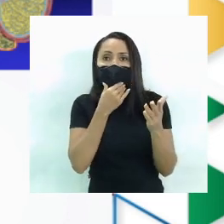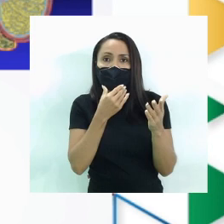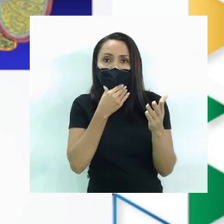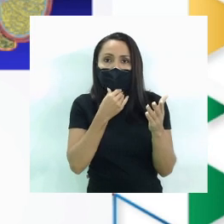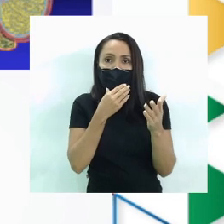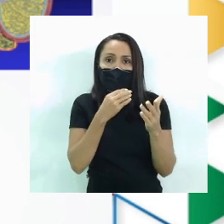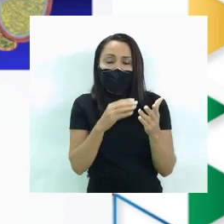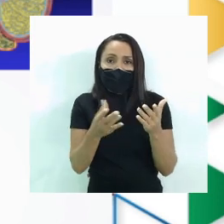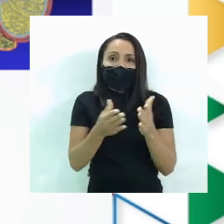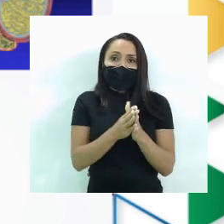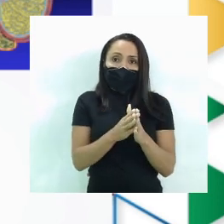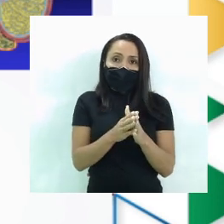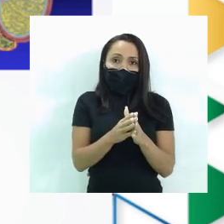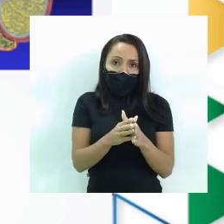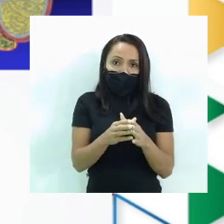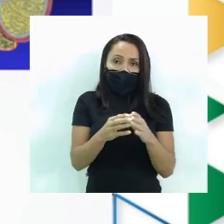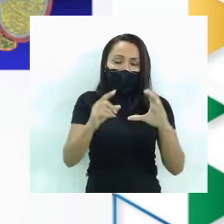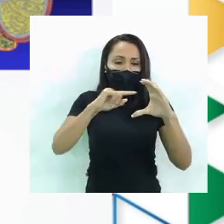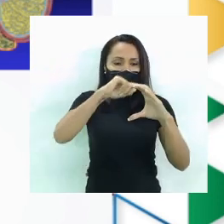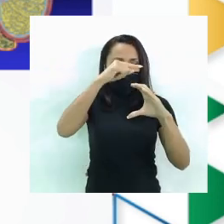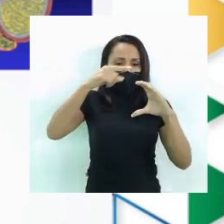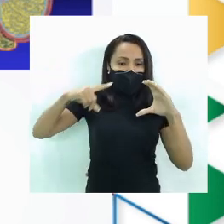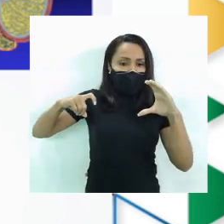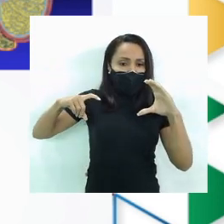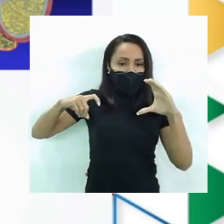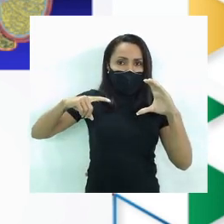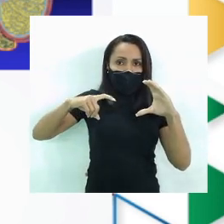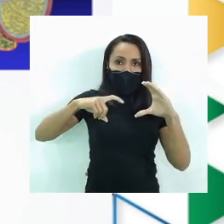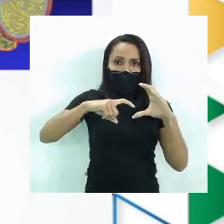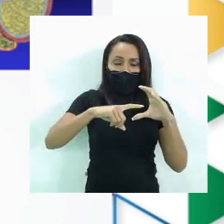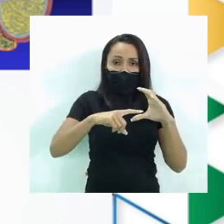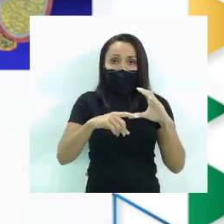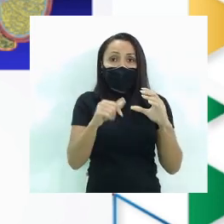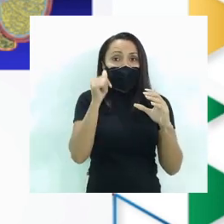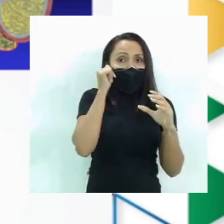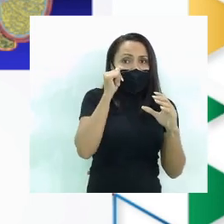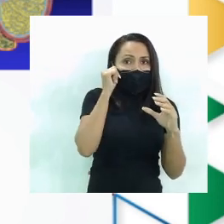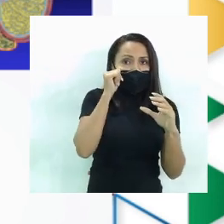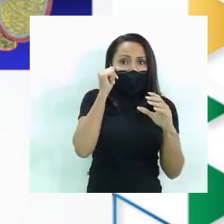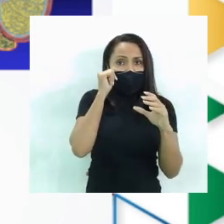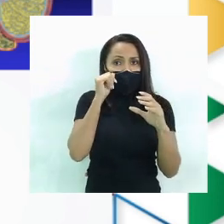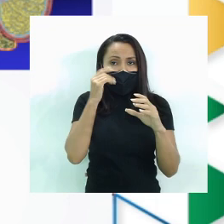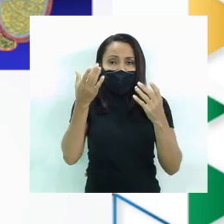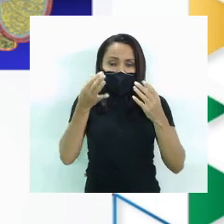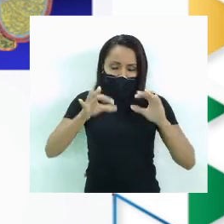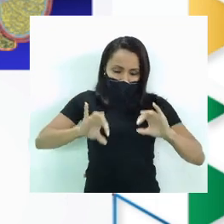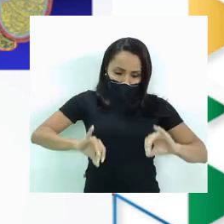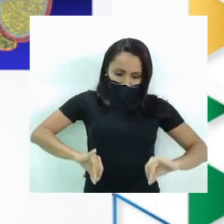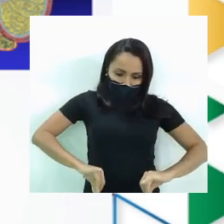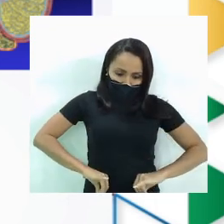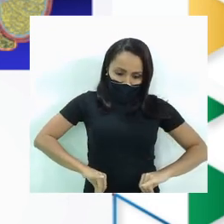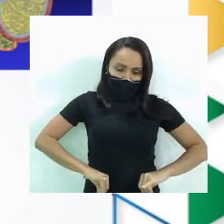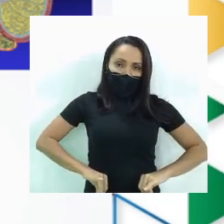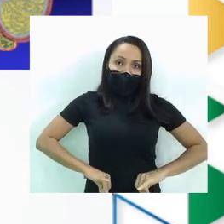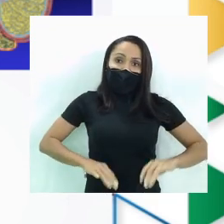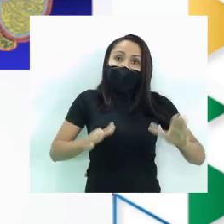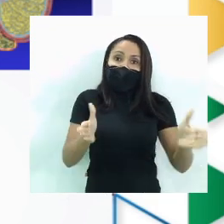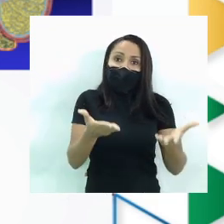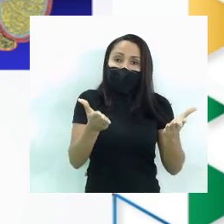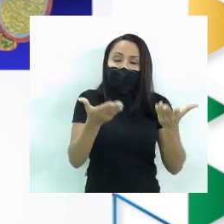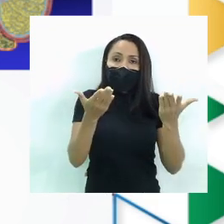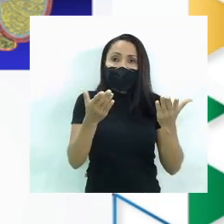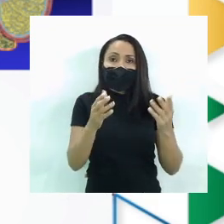de espermatozoides, tá certo? Na mulher, promove o desenvolvimento do folículo ovariano, que estimula o ovário a produzir